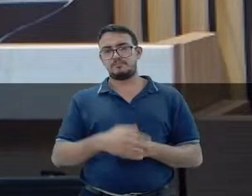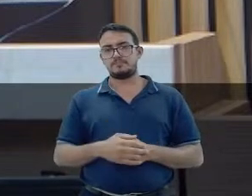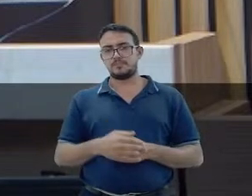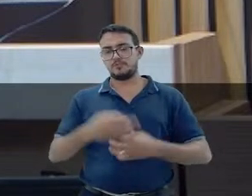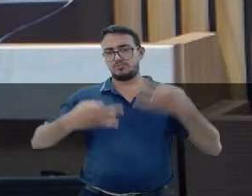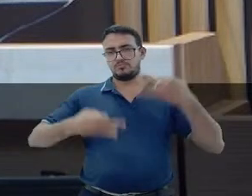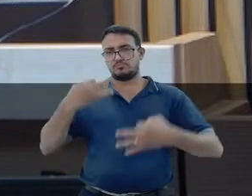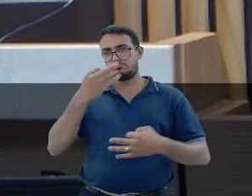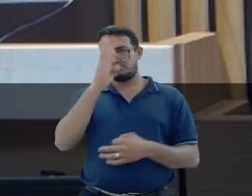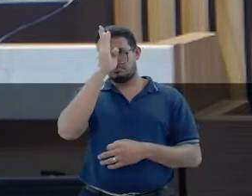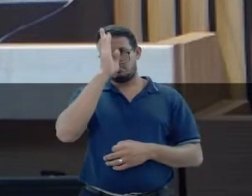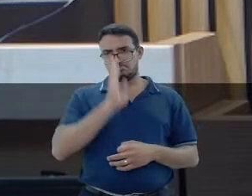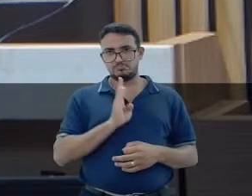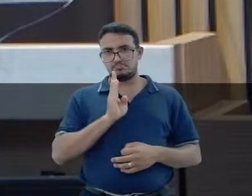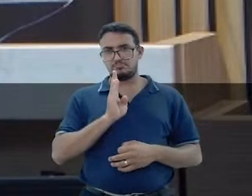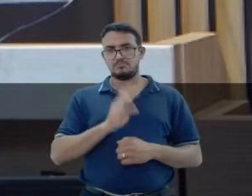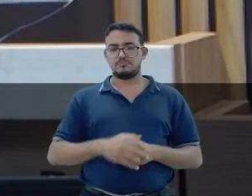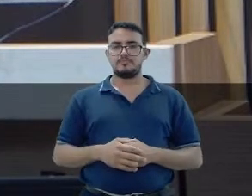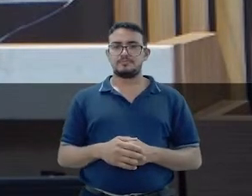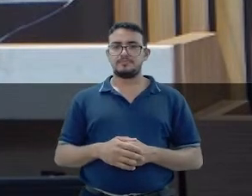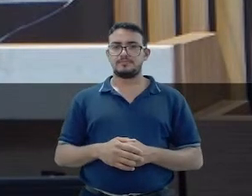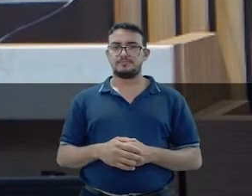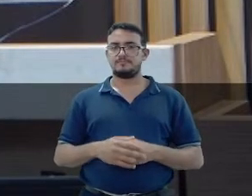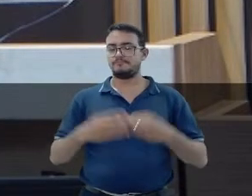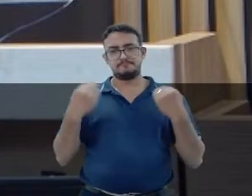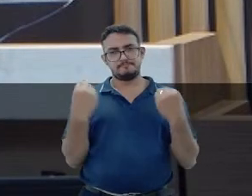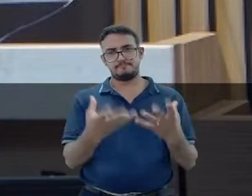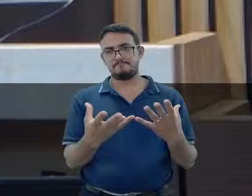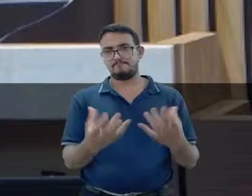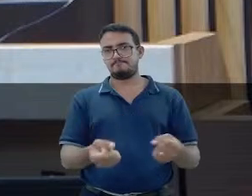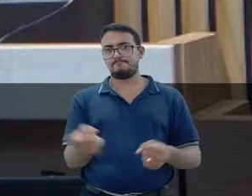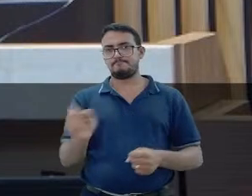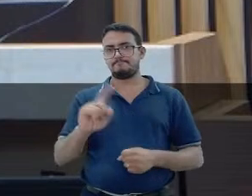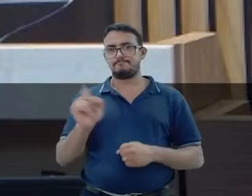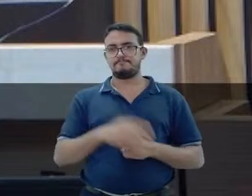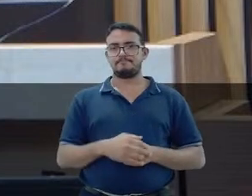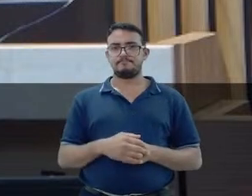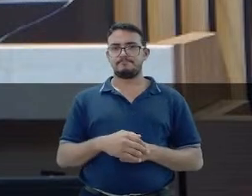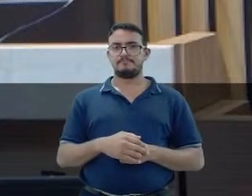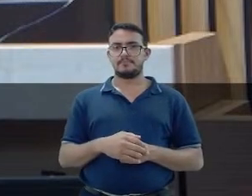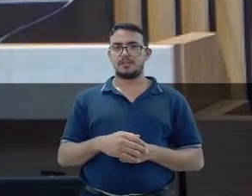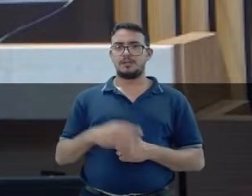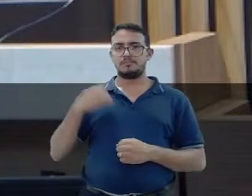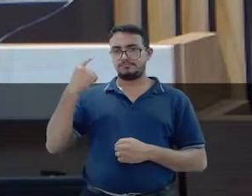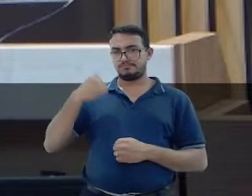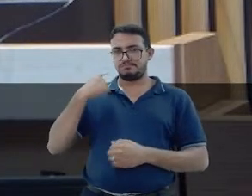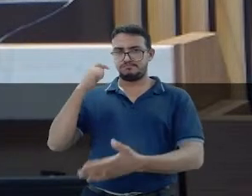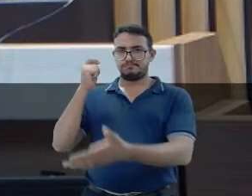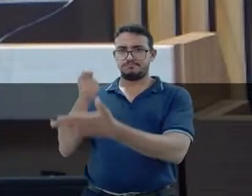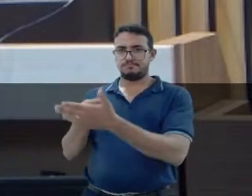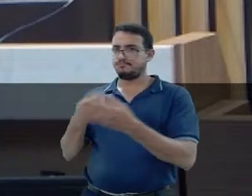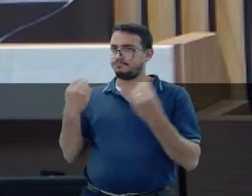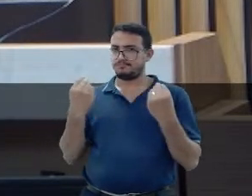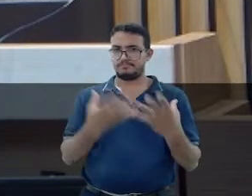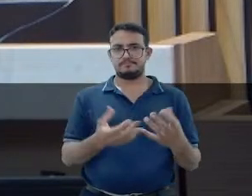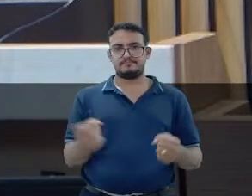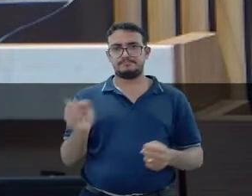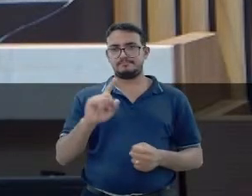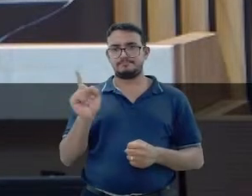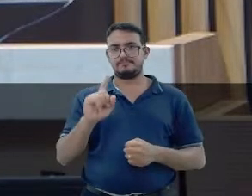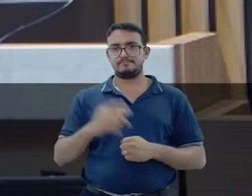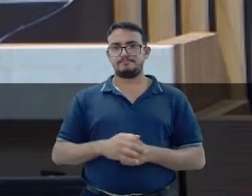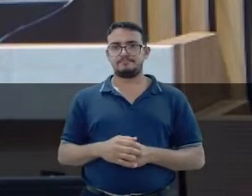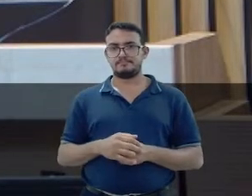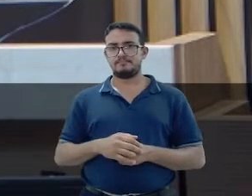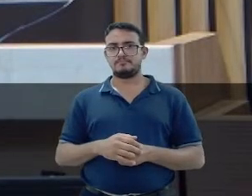Justiça gratuita, eu nego provimento. Honorários sucumbenciais, nego provimento. Compensação,